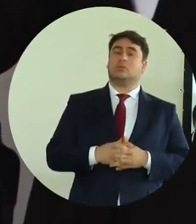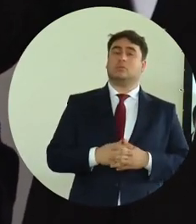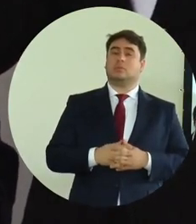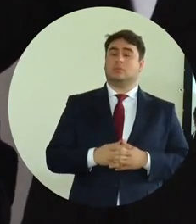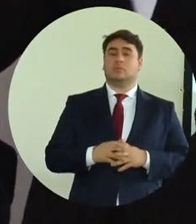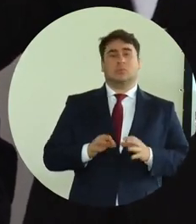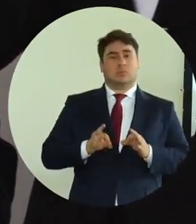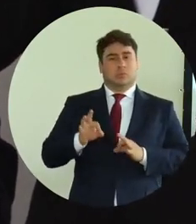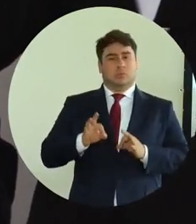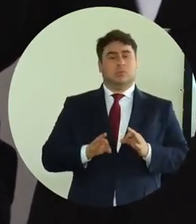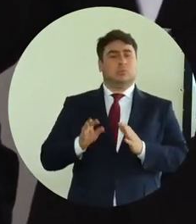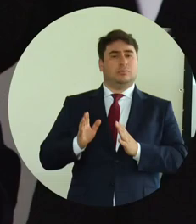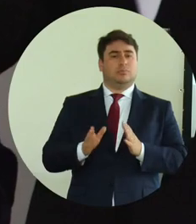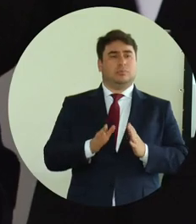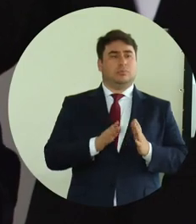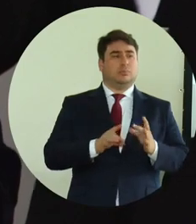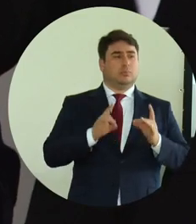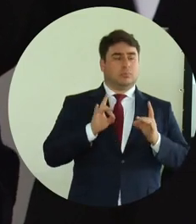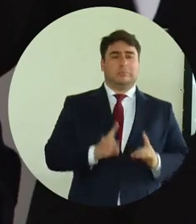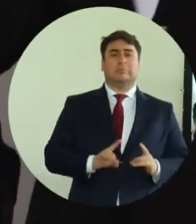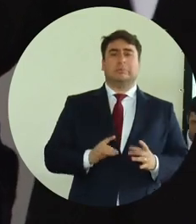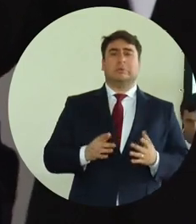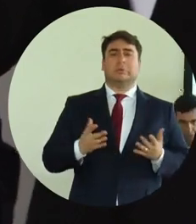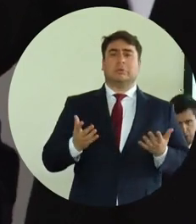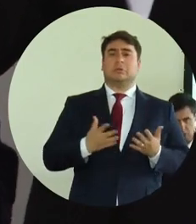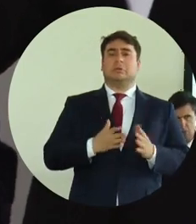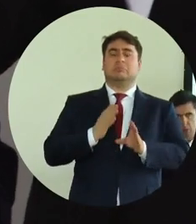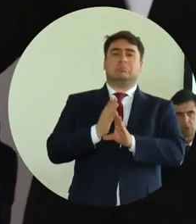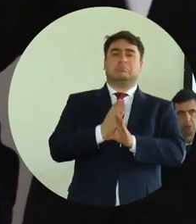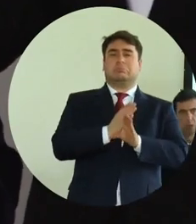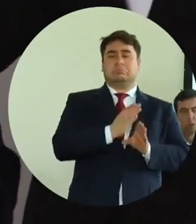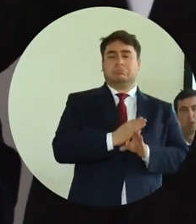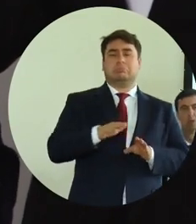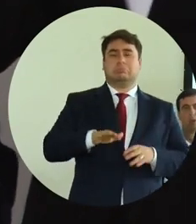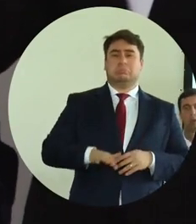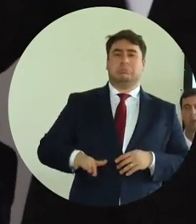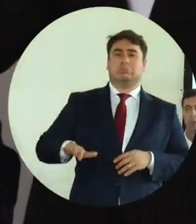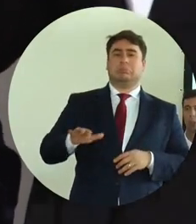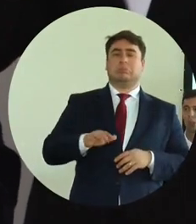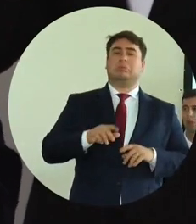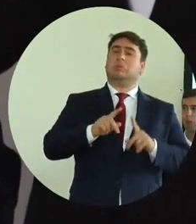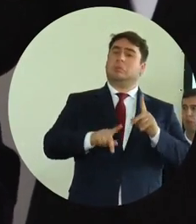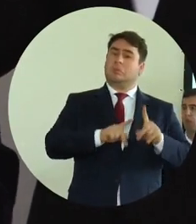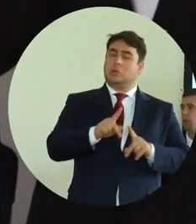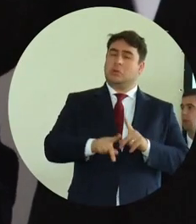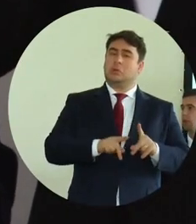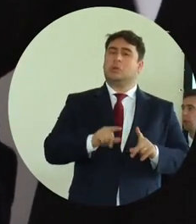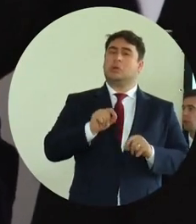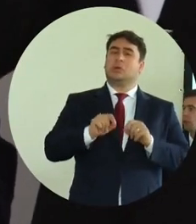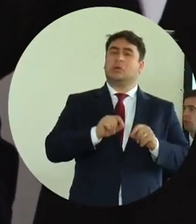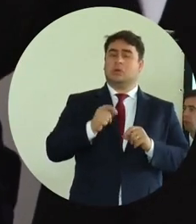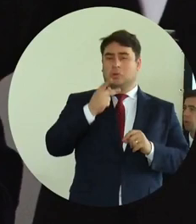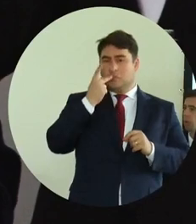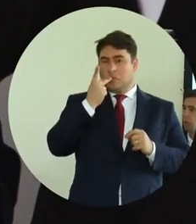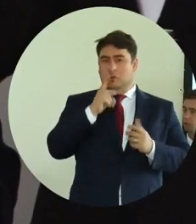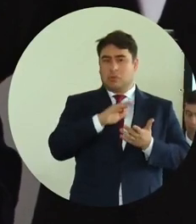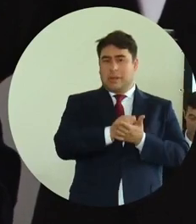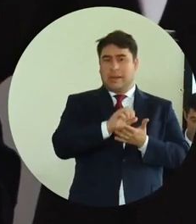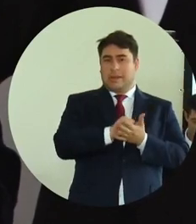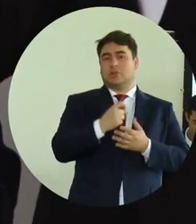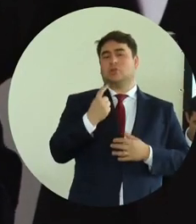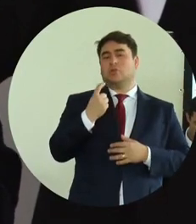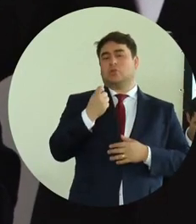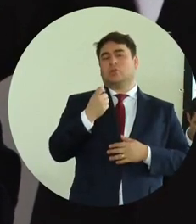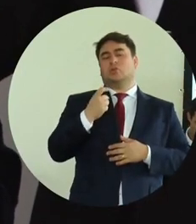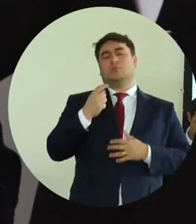o sistema, né, de identificação dessa população, que a gente está chamando de cadastro único, que